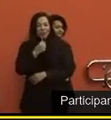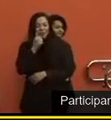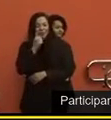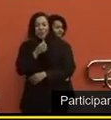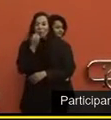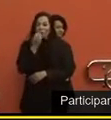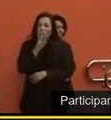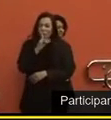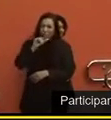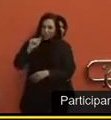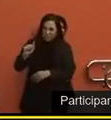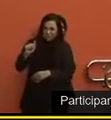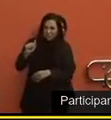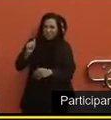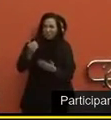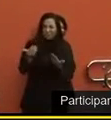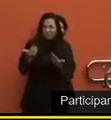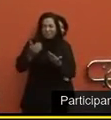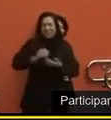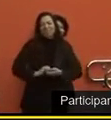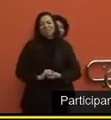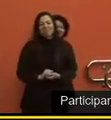Bom dia.